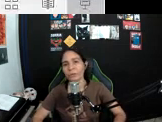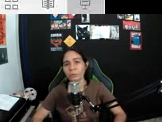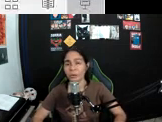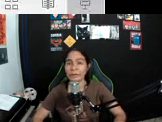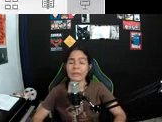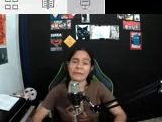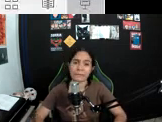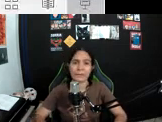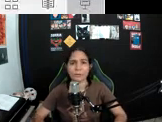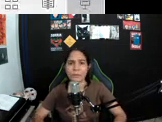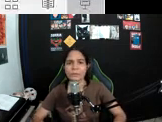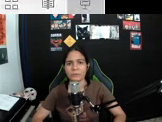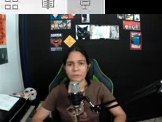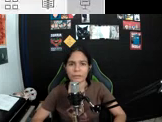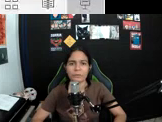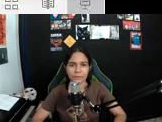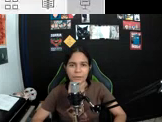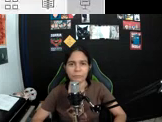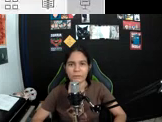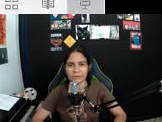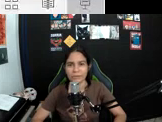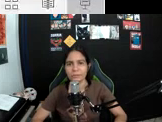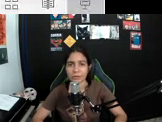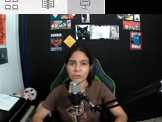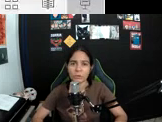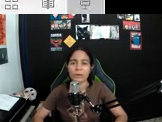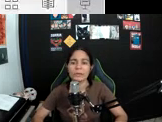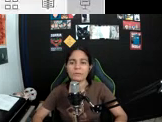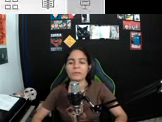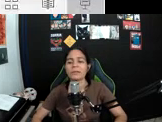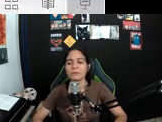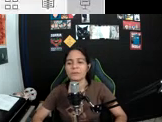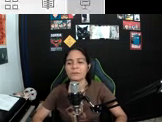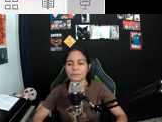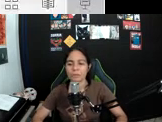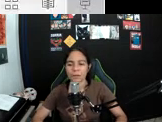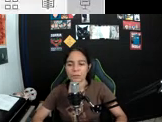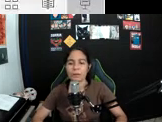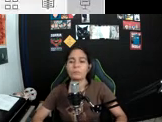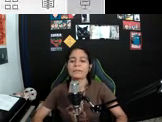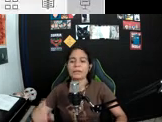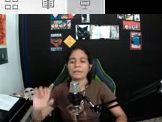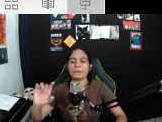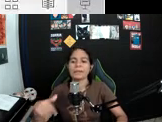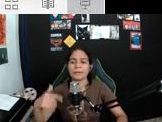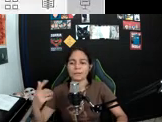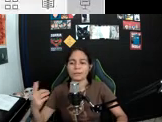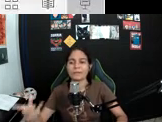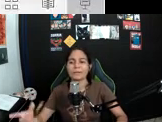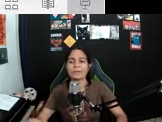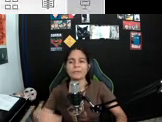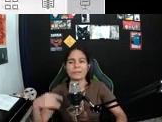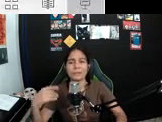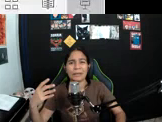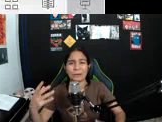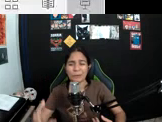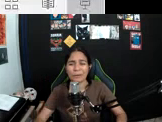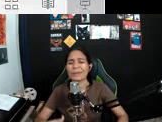doutor e o enfermeiro não pode. Na verdade, o médico também não deveria poder ser chamado de doutor, a não ser que ele tivesse doutorado. Mas aí vem essa questão